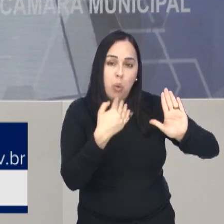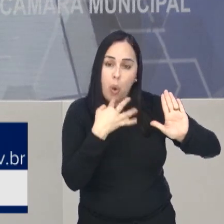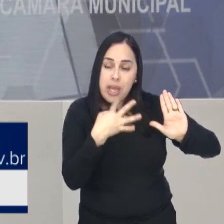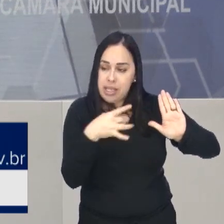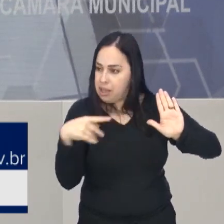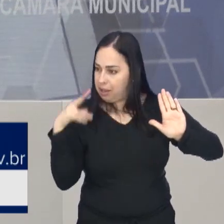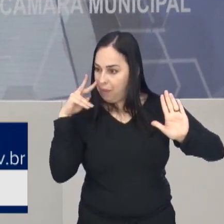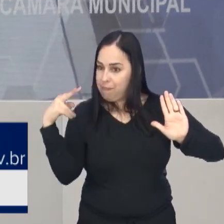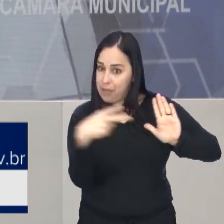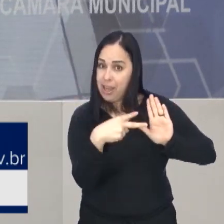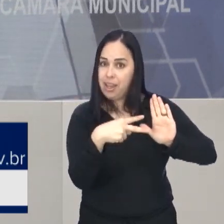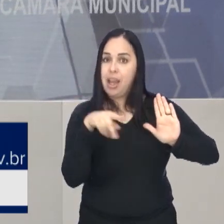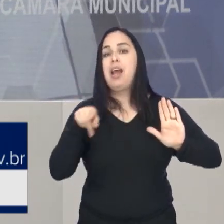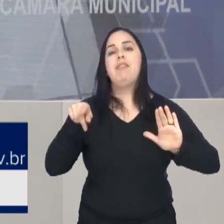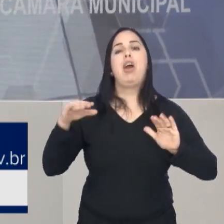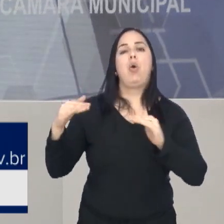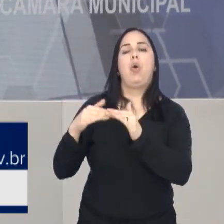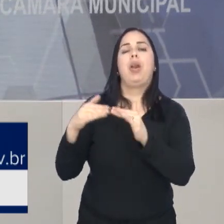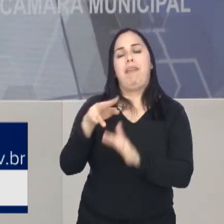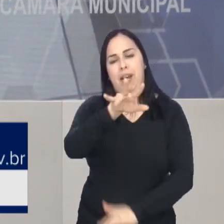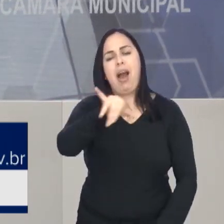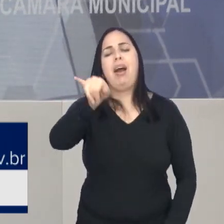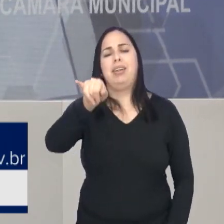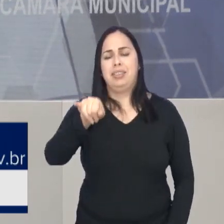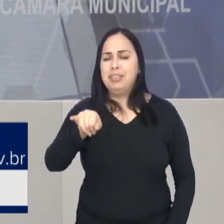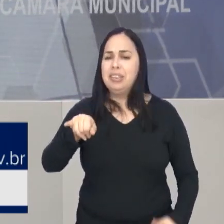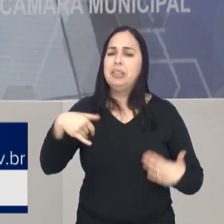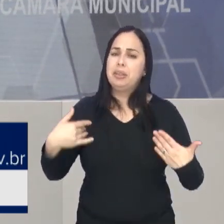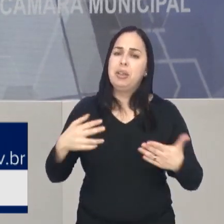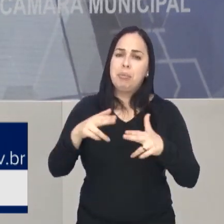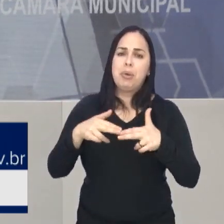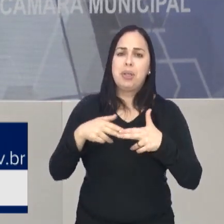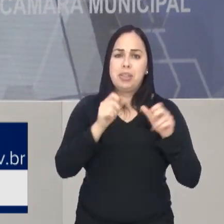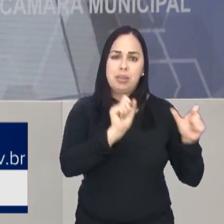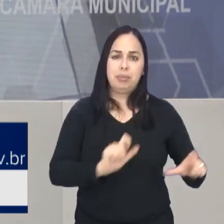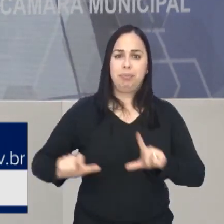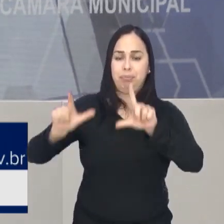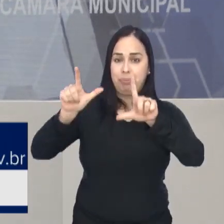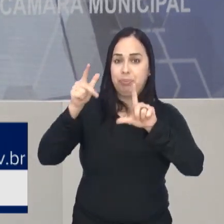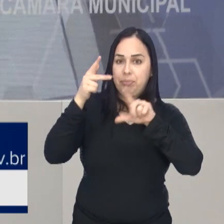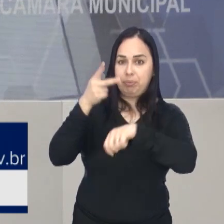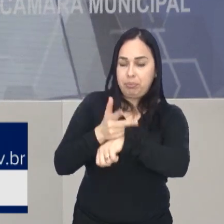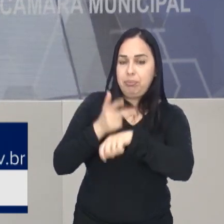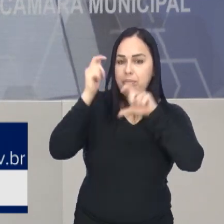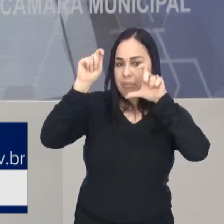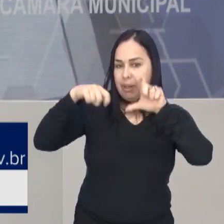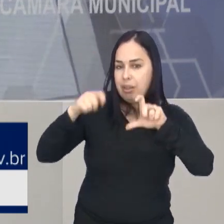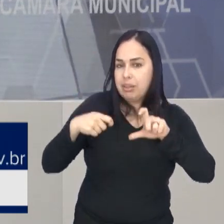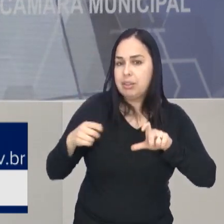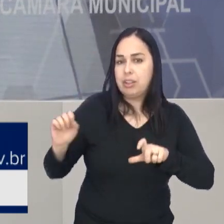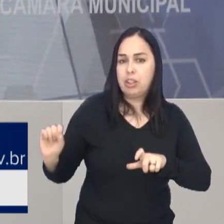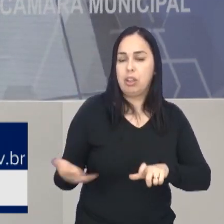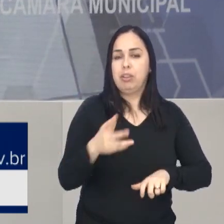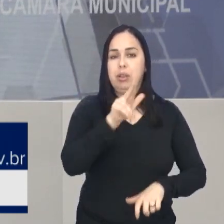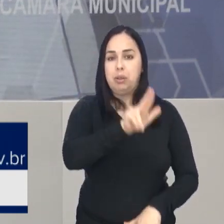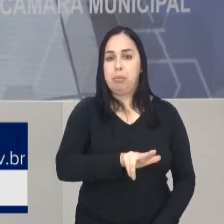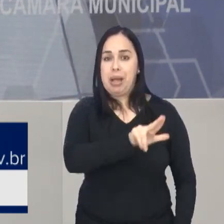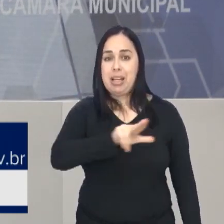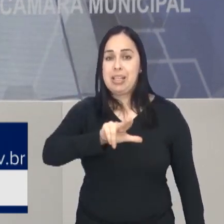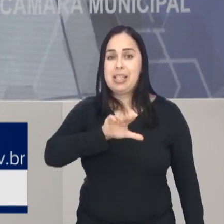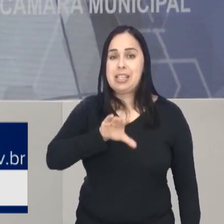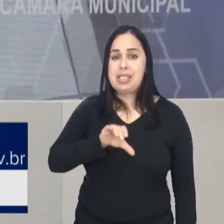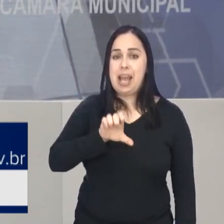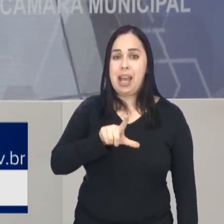Combate à Fome, o pastor também vai apoiar. Então, vamos no próximo vídeo. Agora um vídeo do Padre Célio,